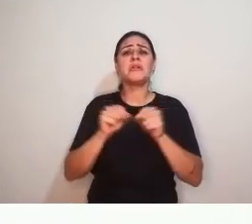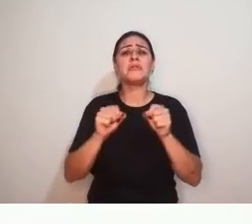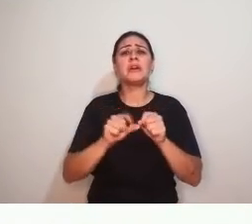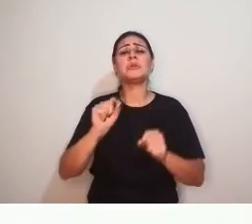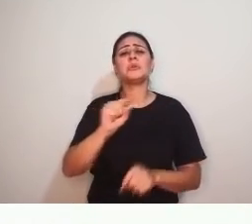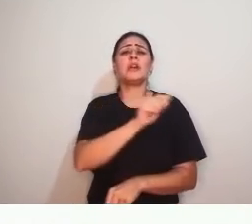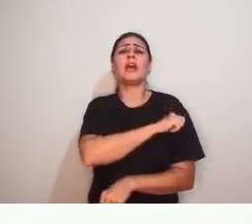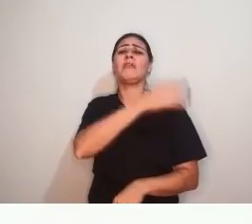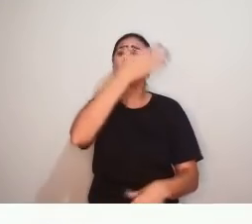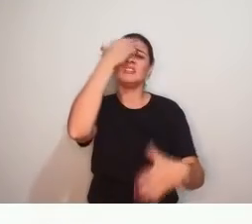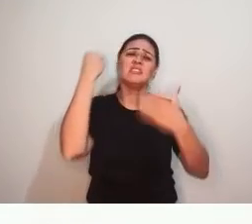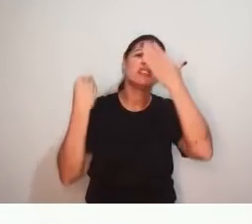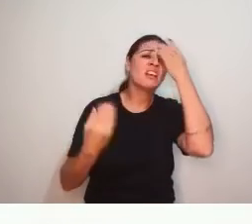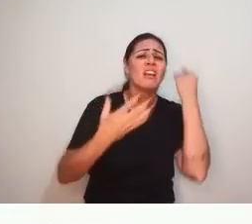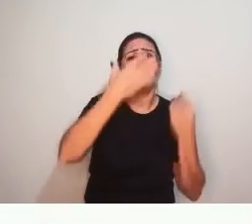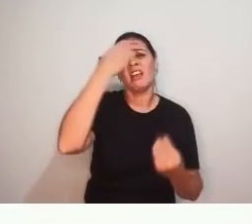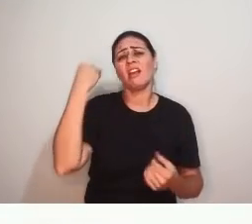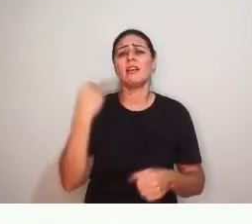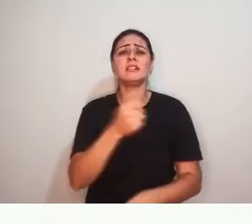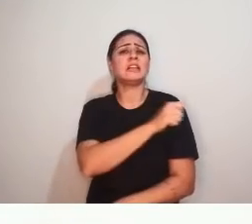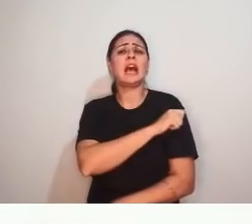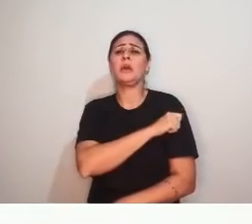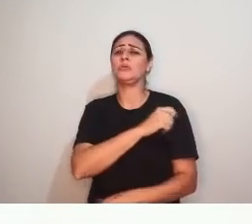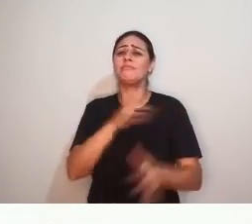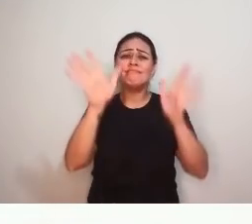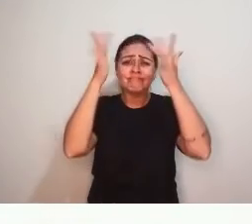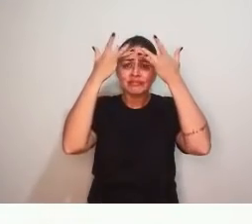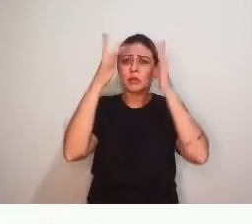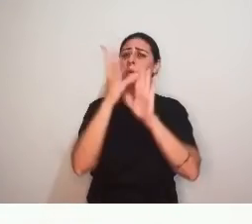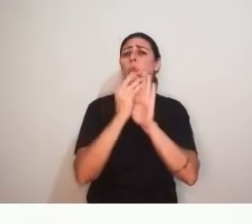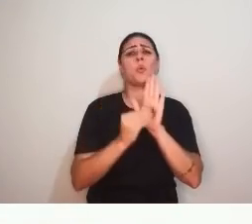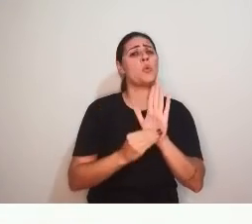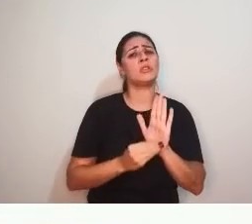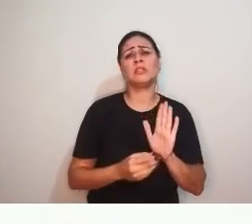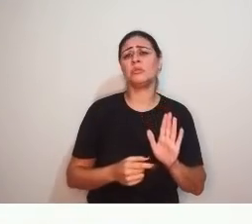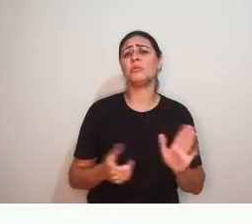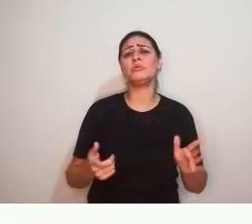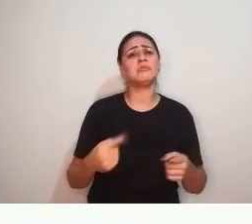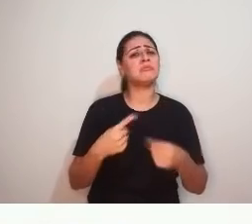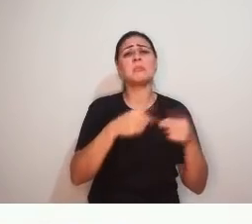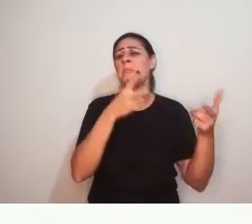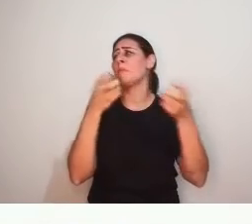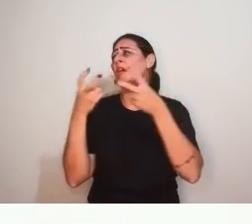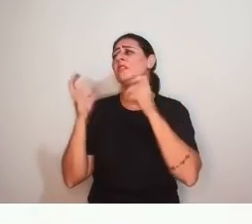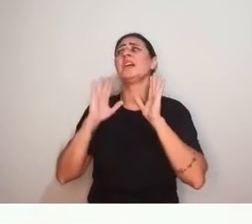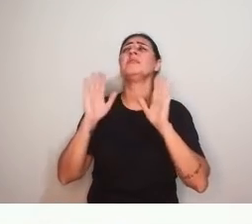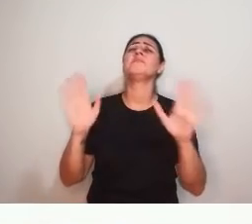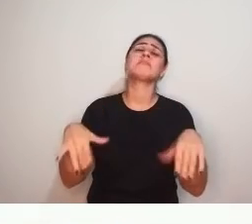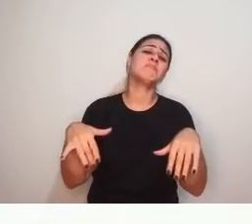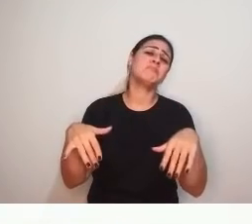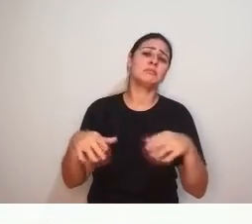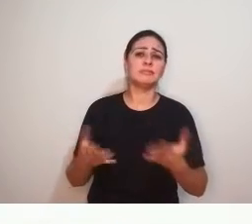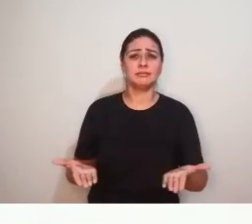aluno e faz com que ele tenha brancos, com que ele não assimile os conteúdos, com que ele não observe as coisas. Tá? E